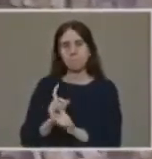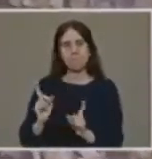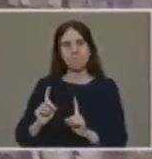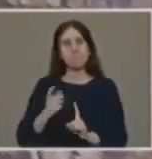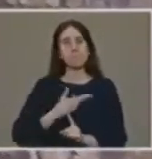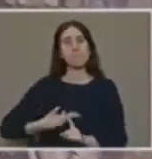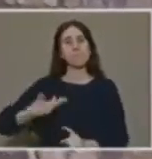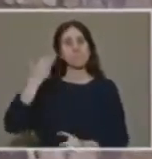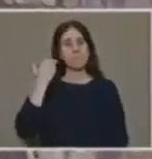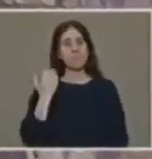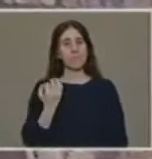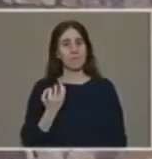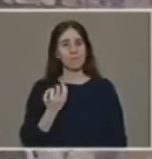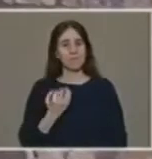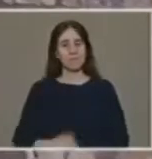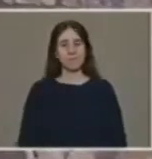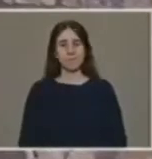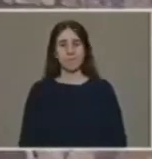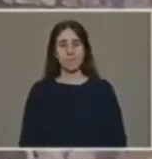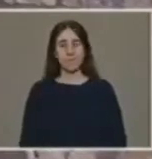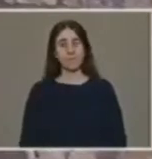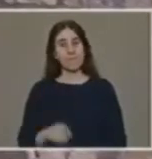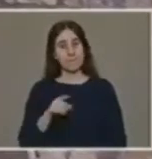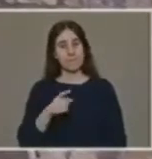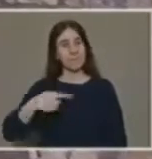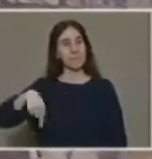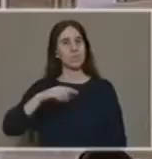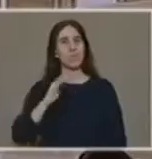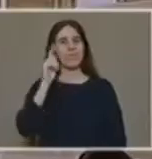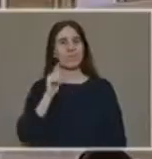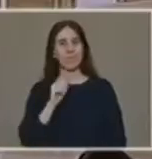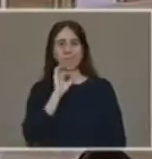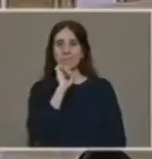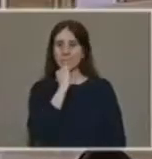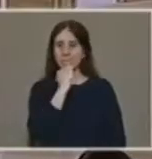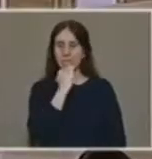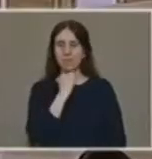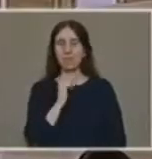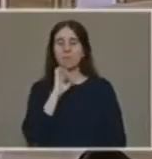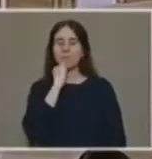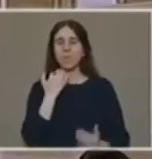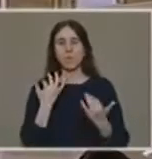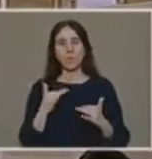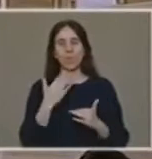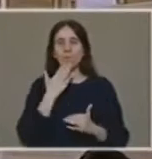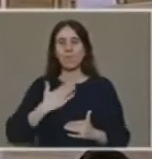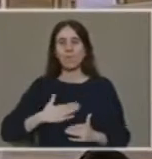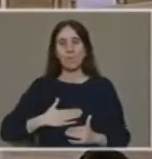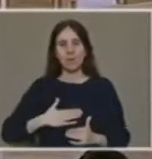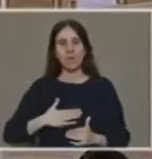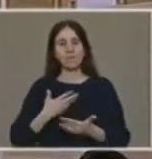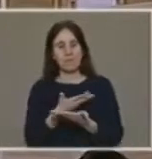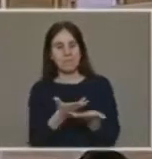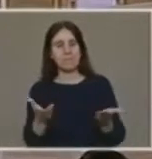do passado. Este é o mistério da nossa fé. Um mistério extraordinário que dá rosto à comunidade